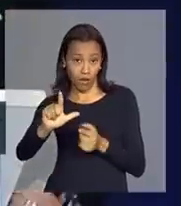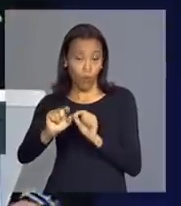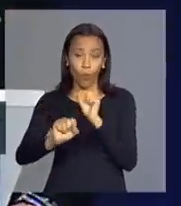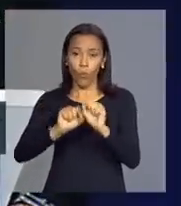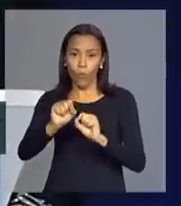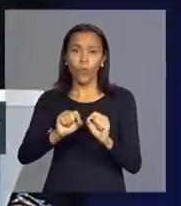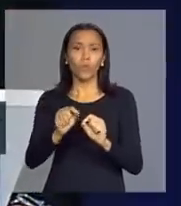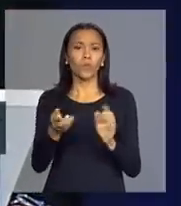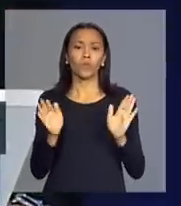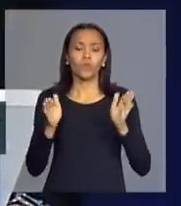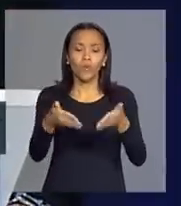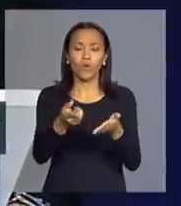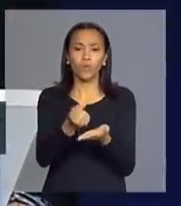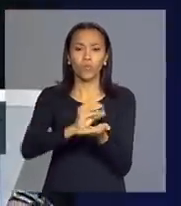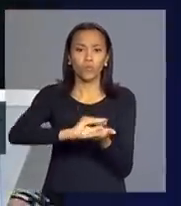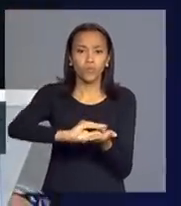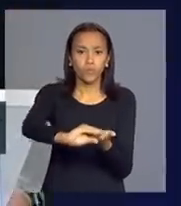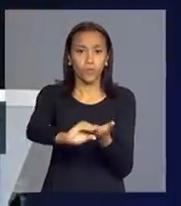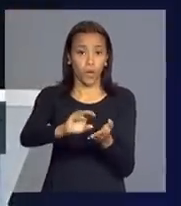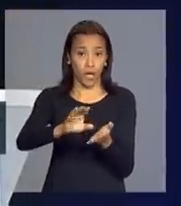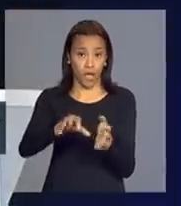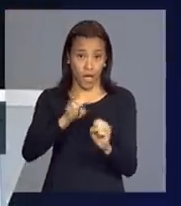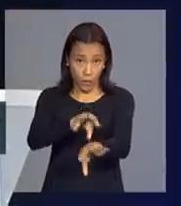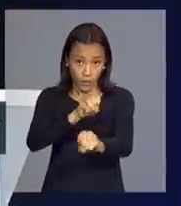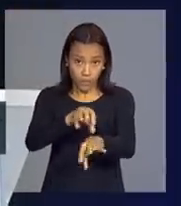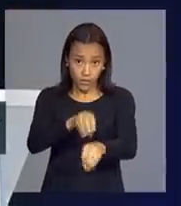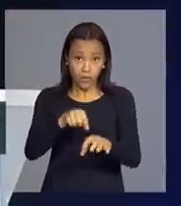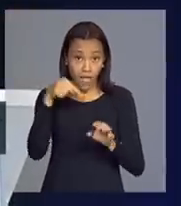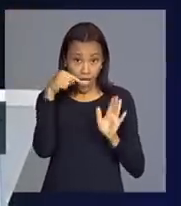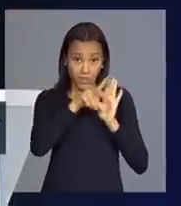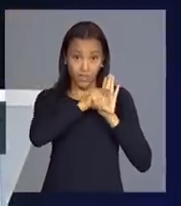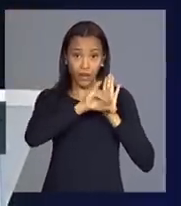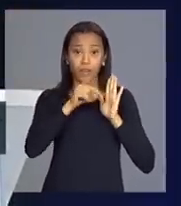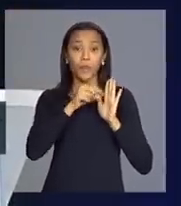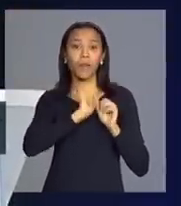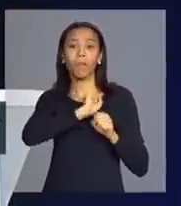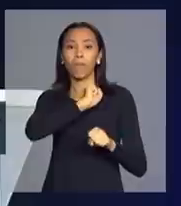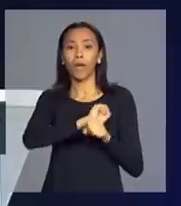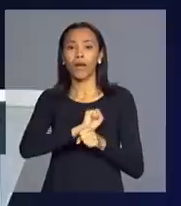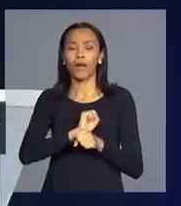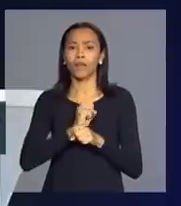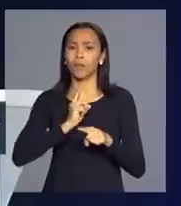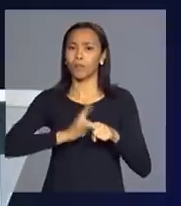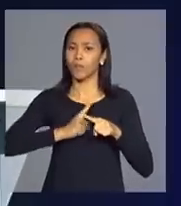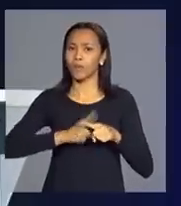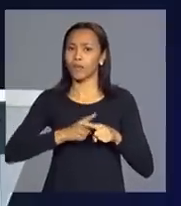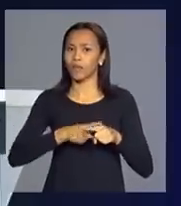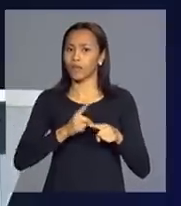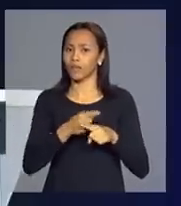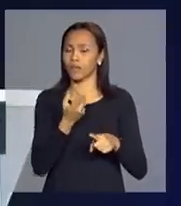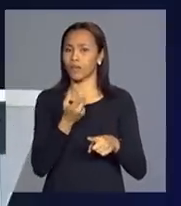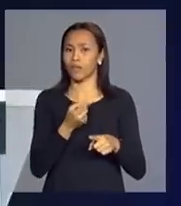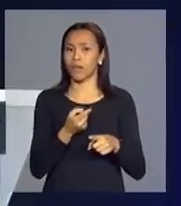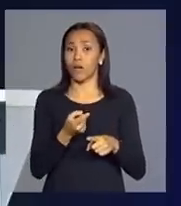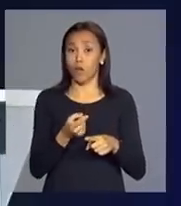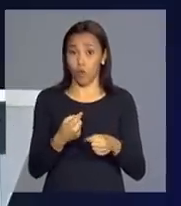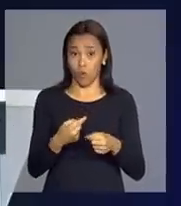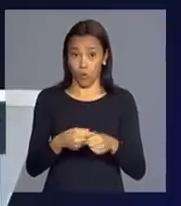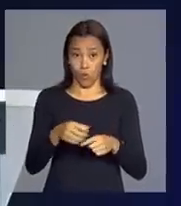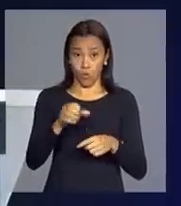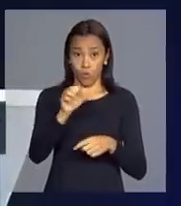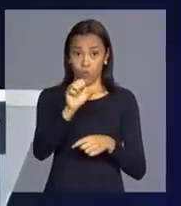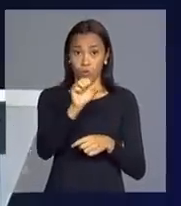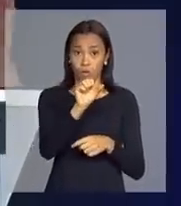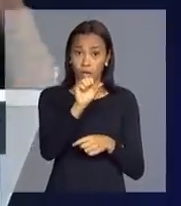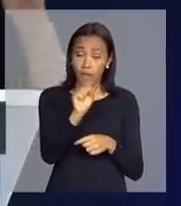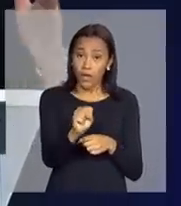destina à educação, essa lei, ela está parada porque ela está sob júdice. O Supremo